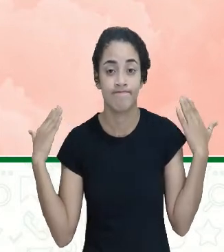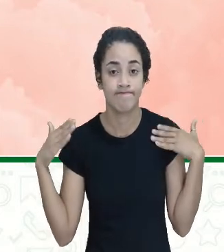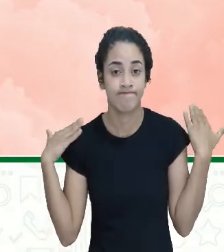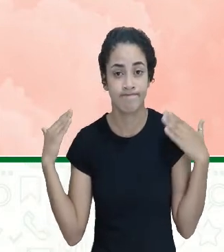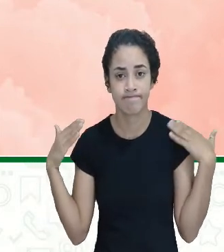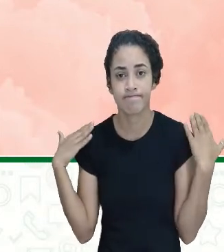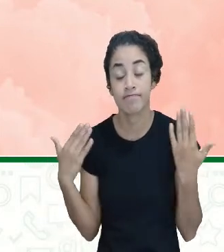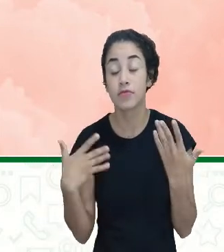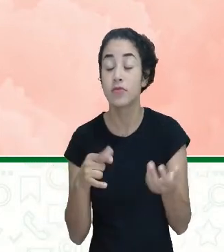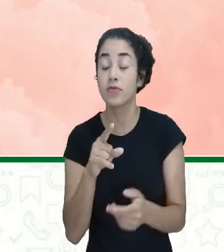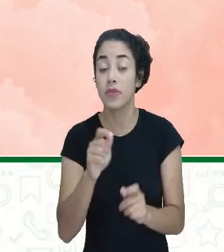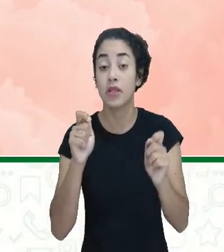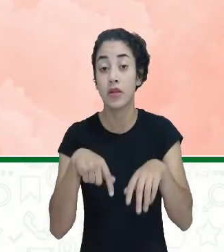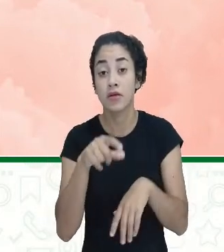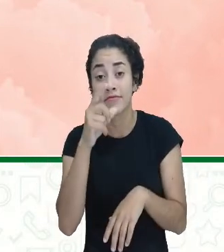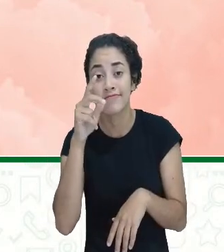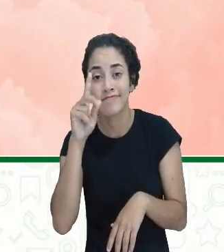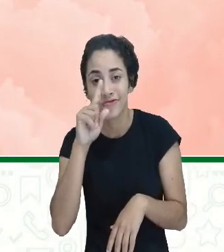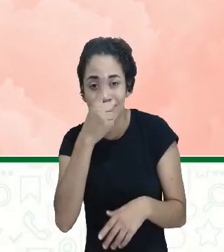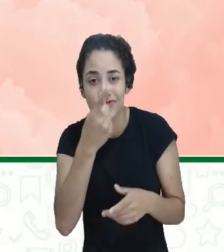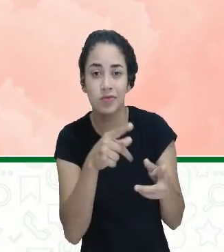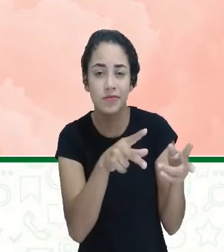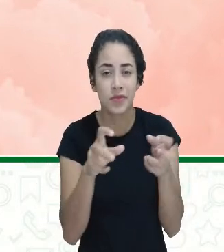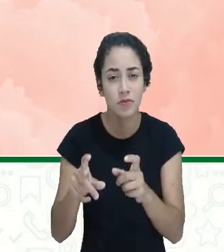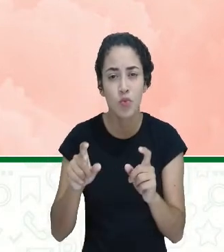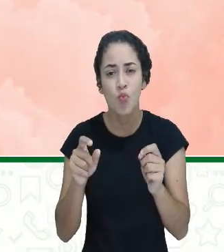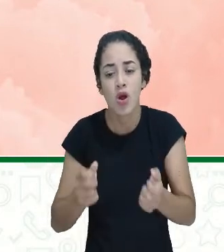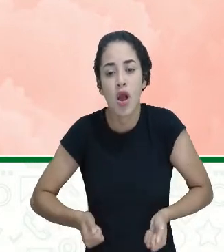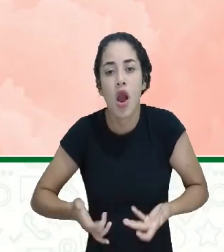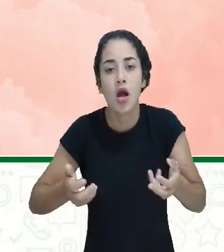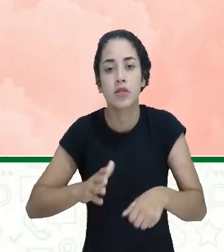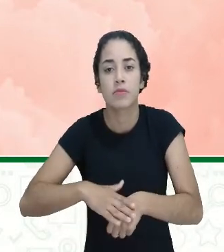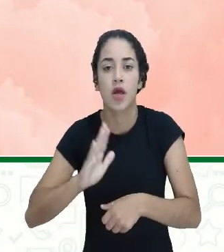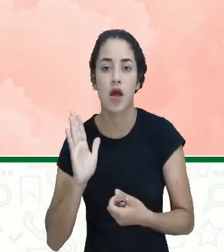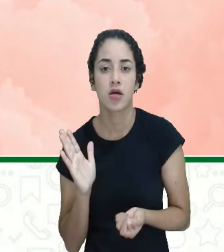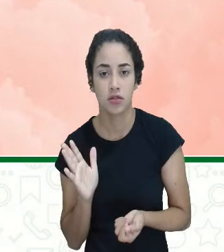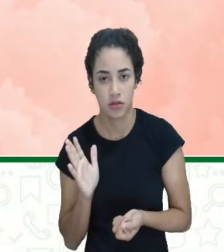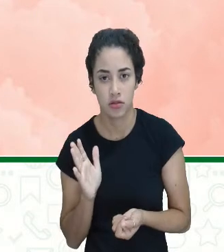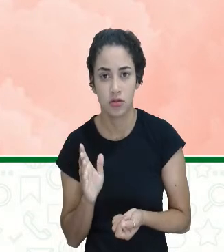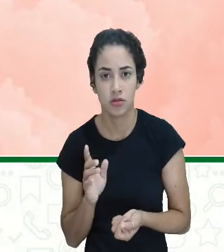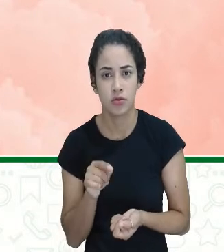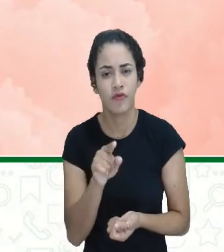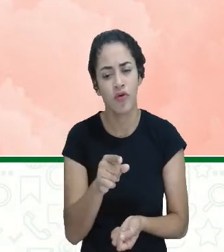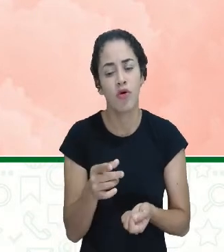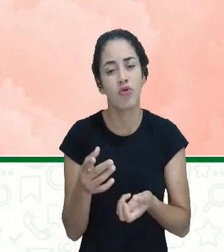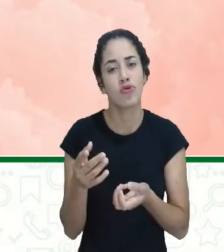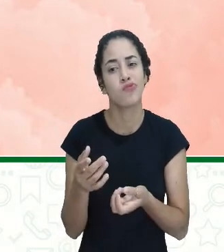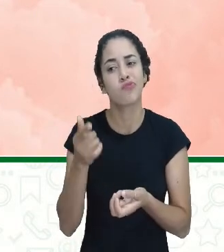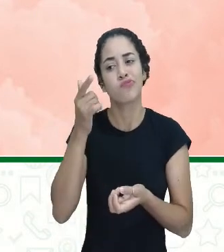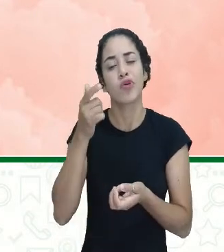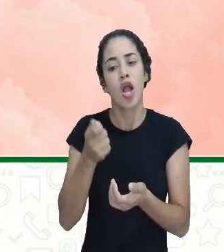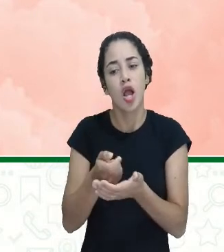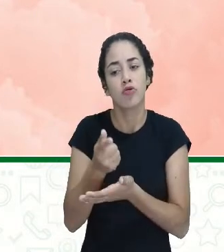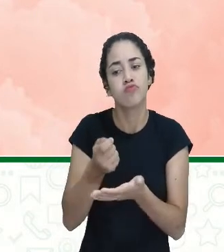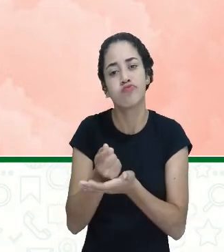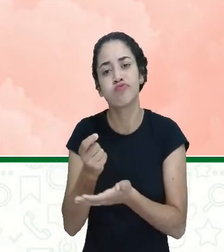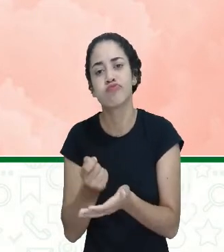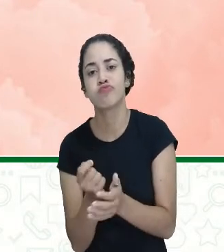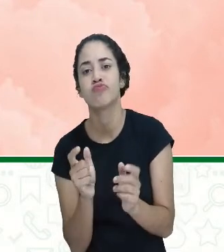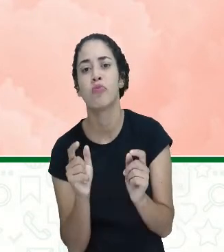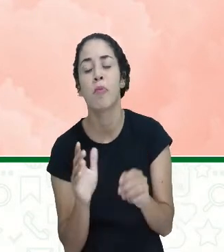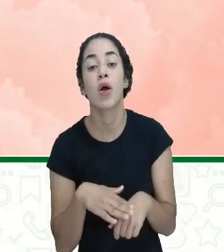ideia de que o que gasta mais, né? Qual é o seu consumo maior, tá